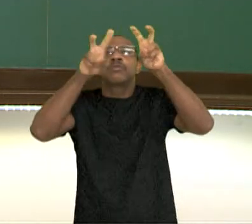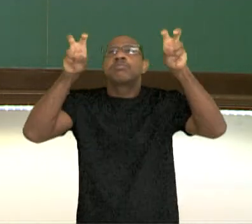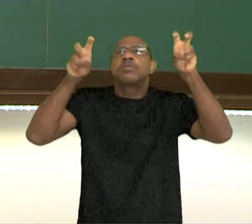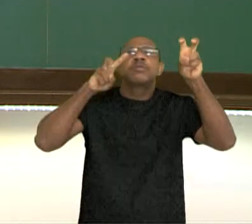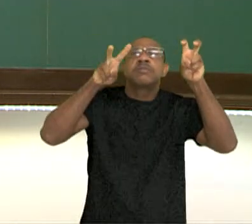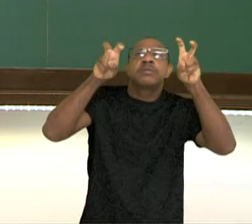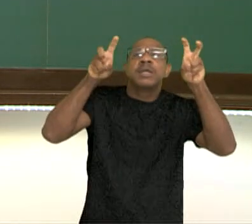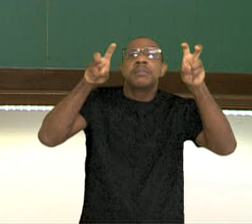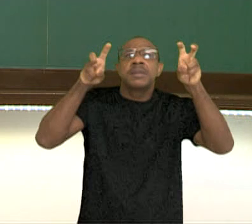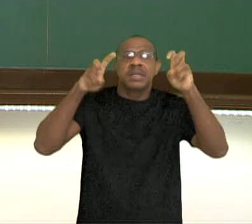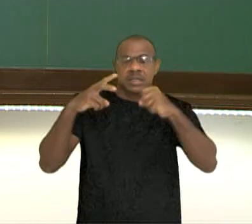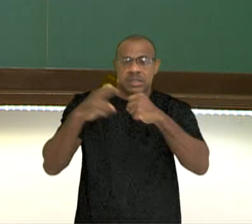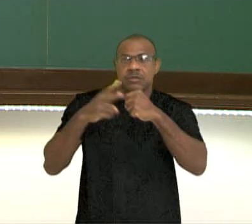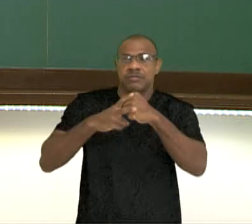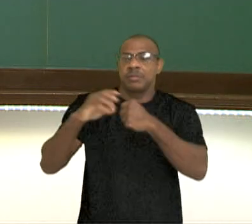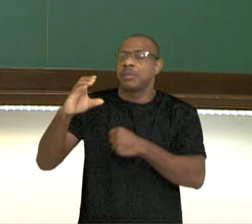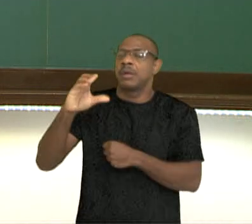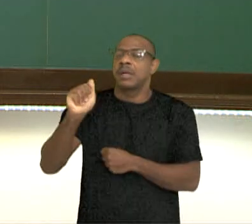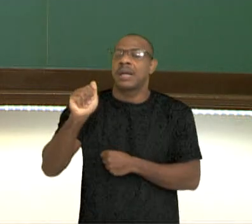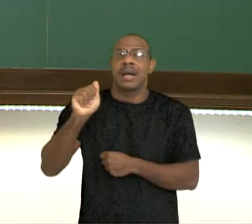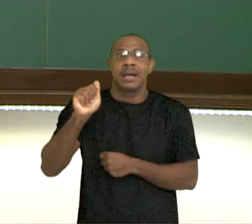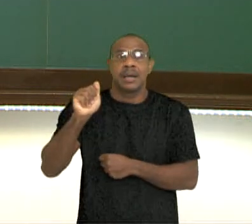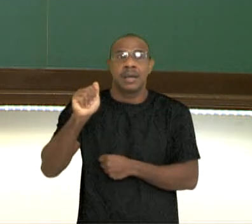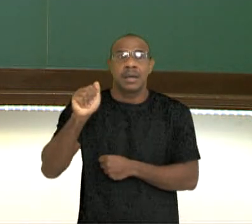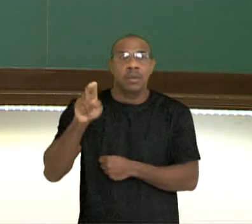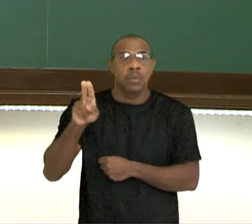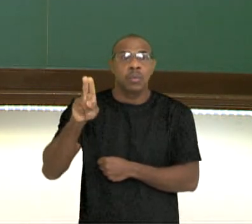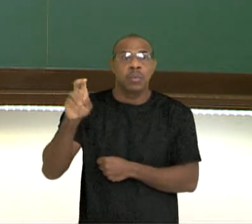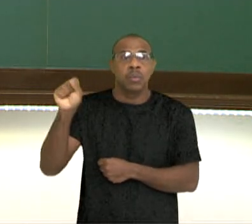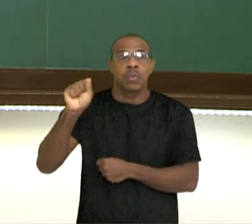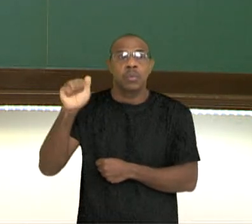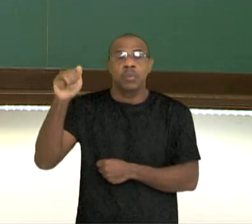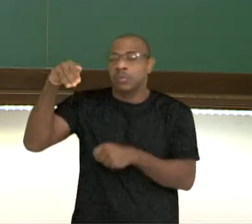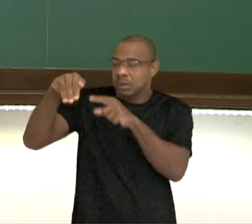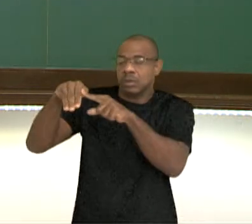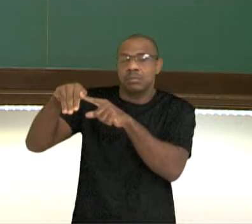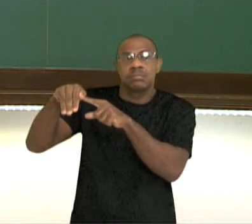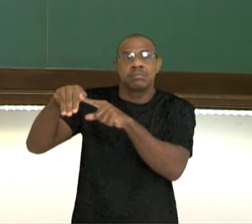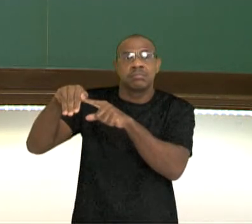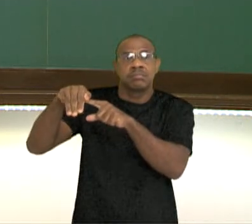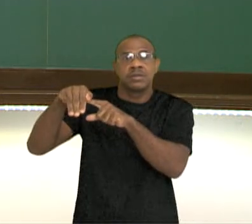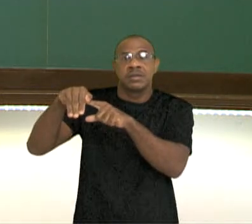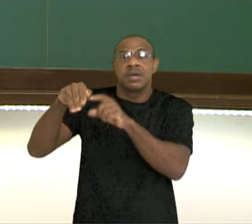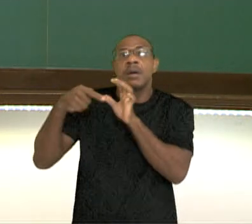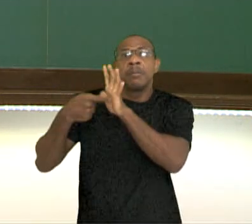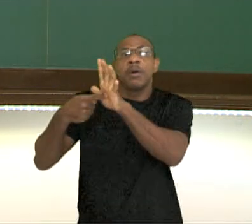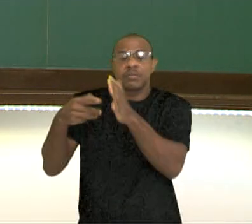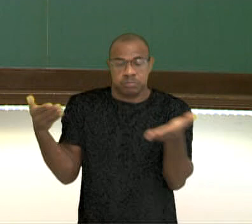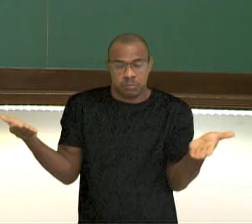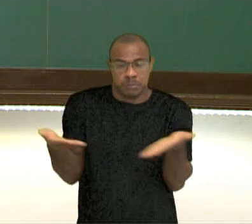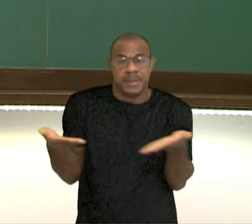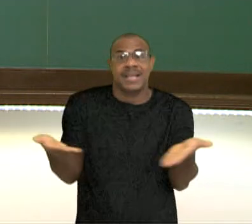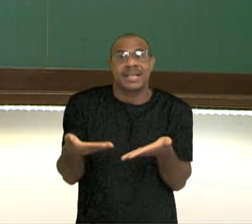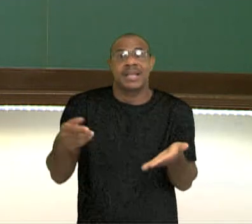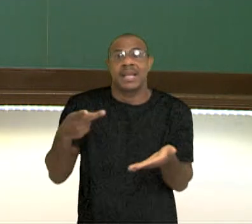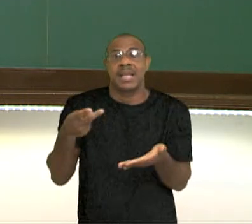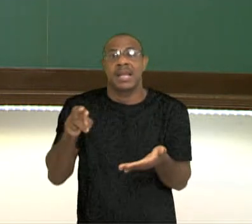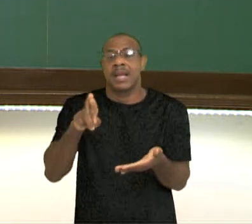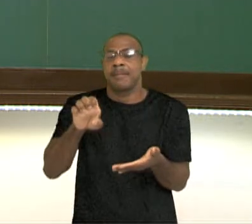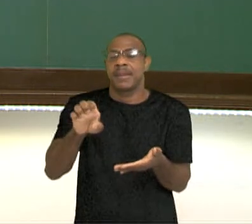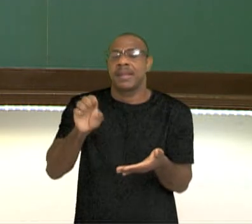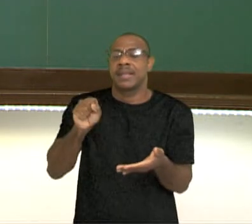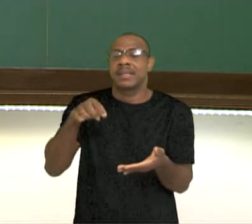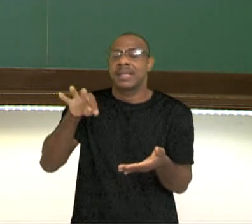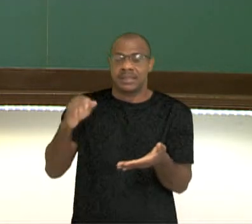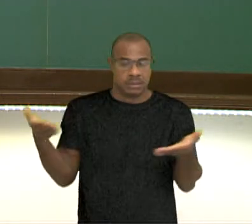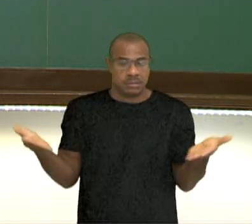que o verbo, na maioria das vezes, vai aparecer no presente do indicativo. E ele indica, é claro,